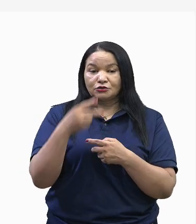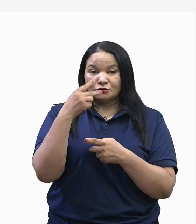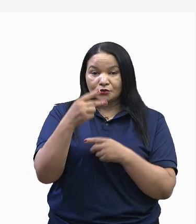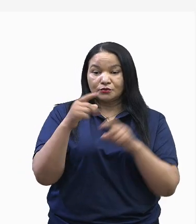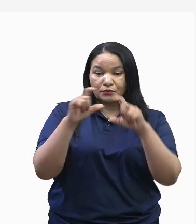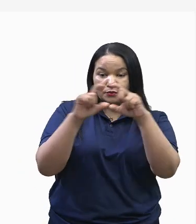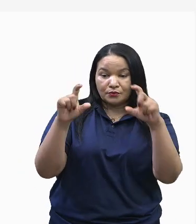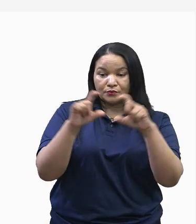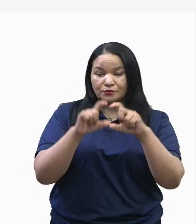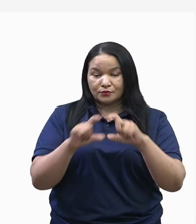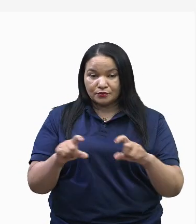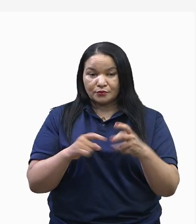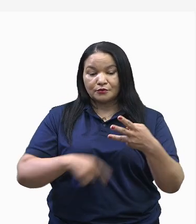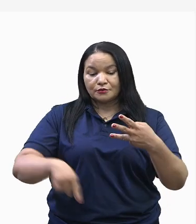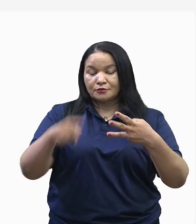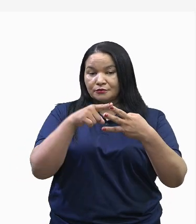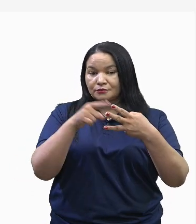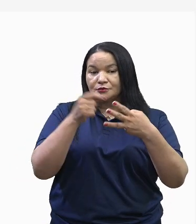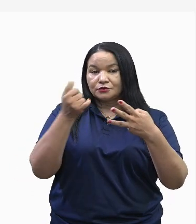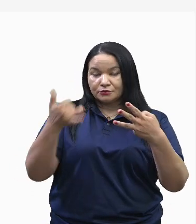verdade. Que nós